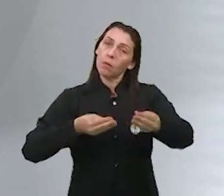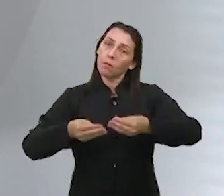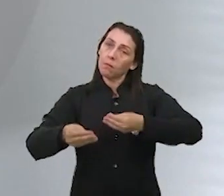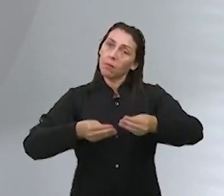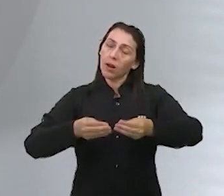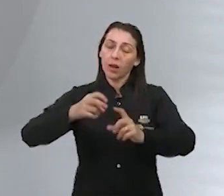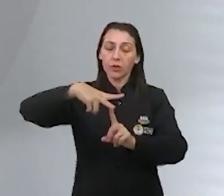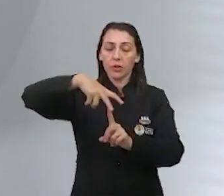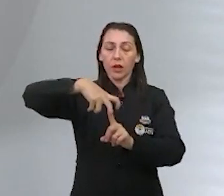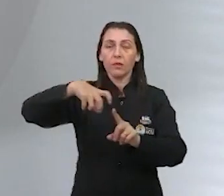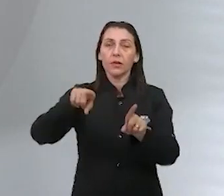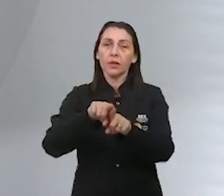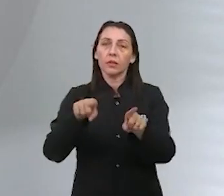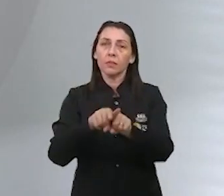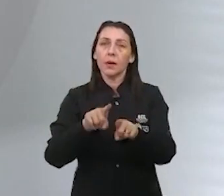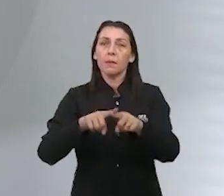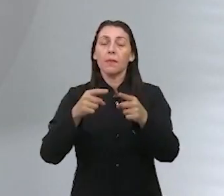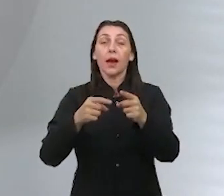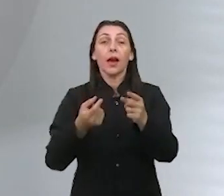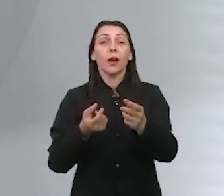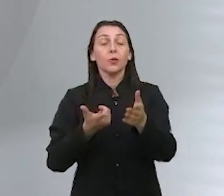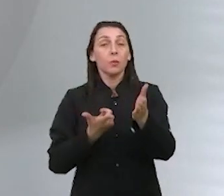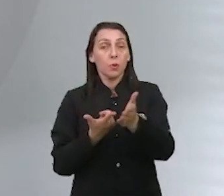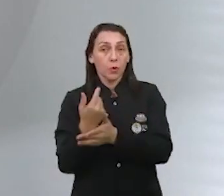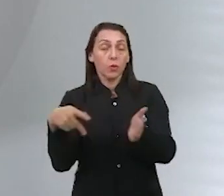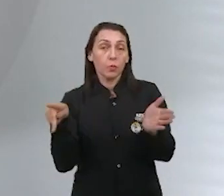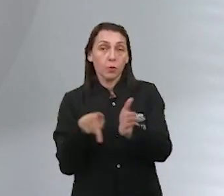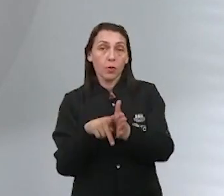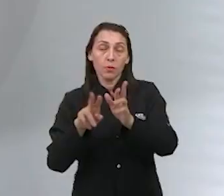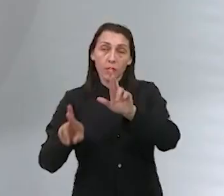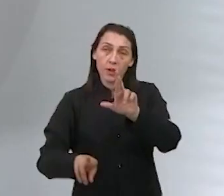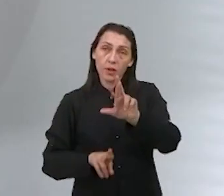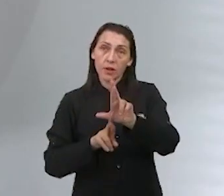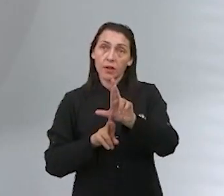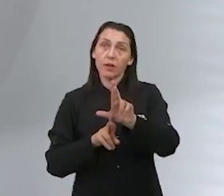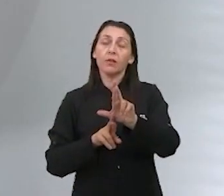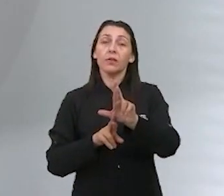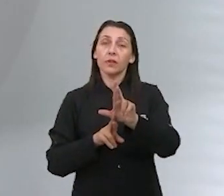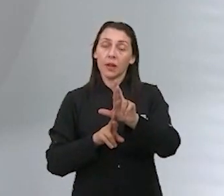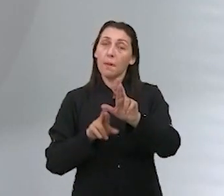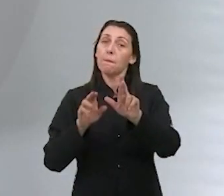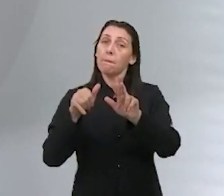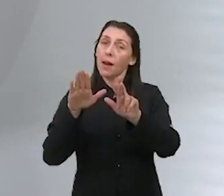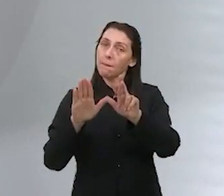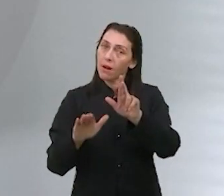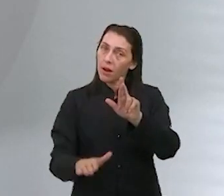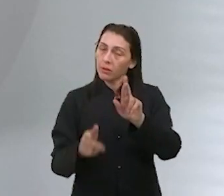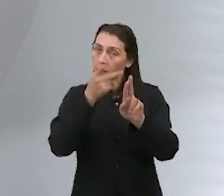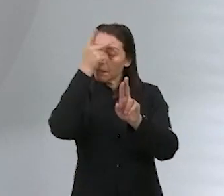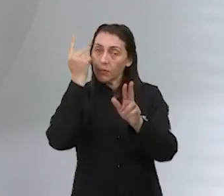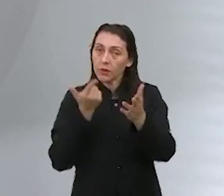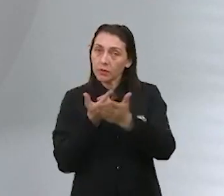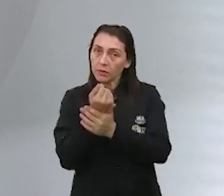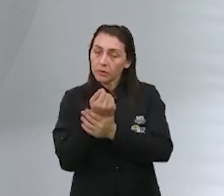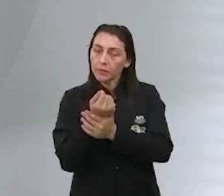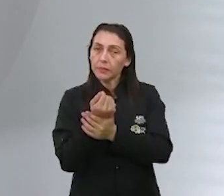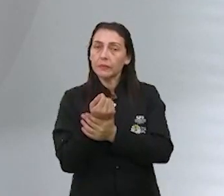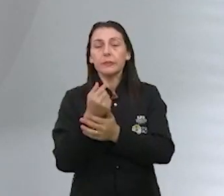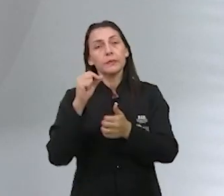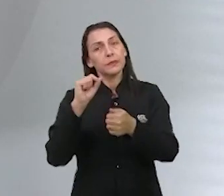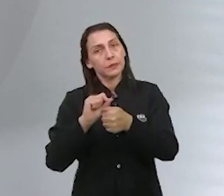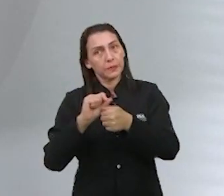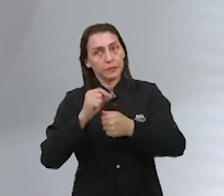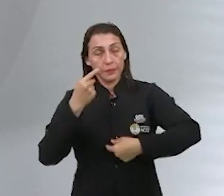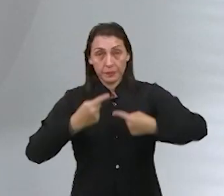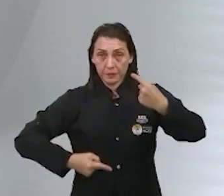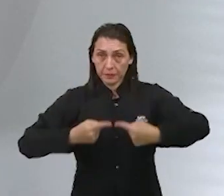garrafa PET, por exemplo, mas o produto oriundo da reciclagem fosse viável para quem está comprando. Tá? Então, quando você faz uma